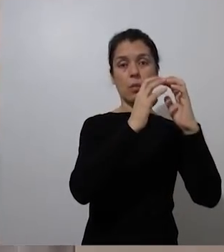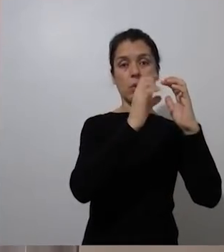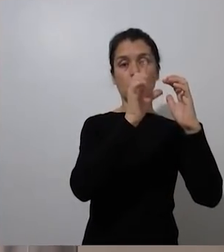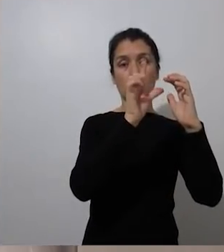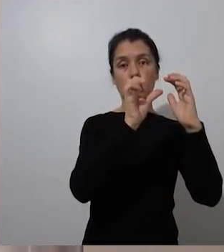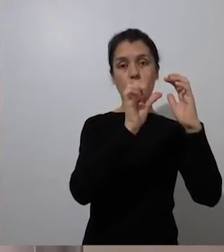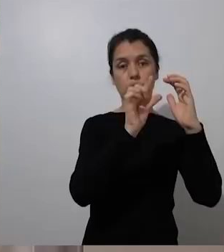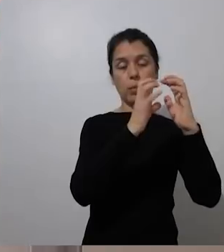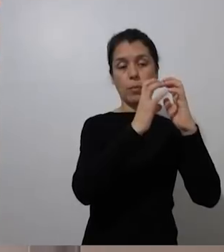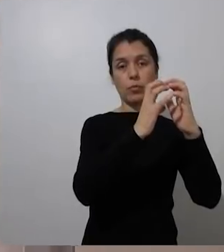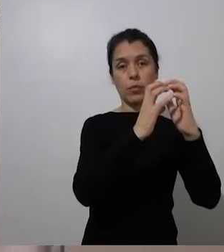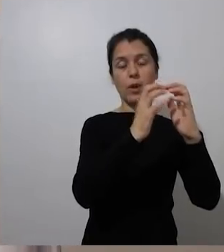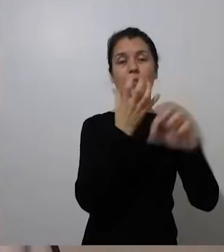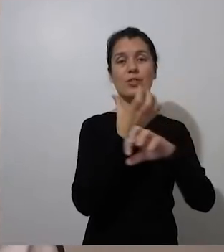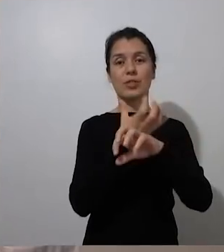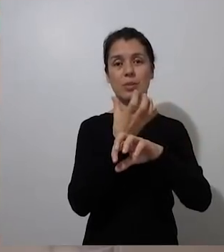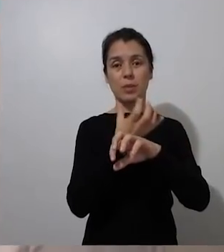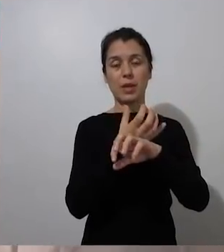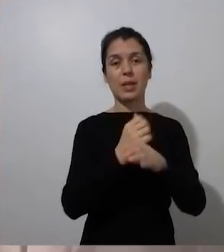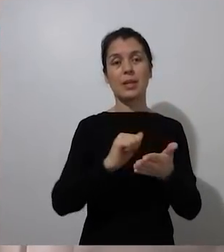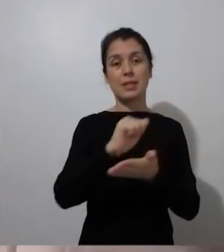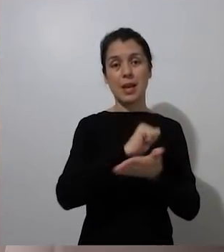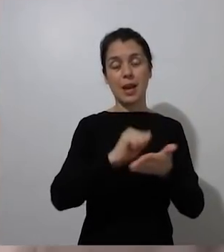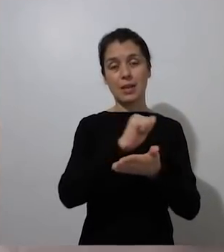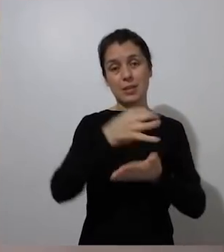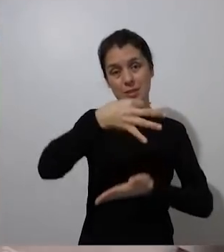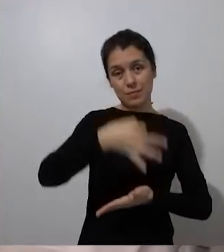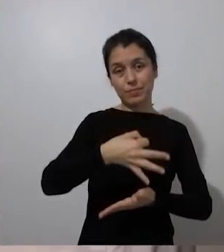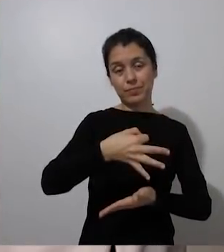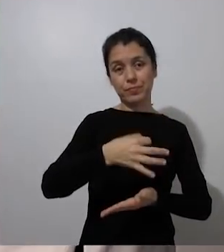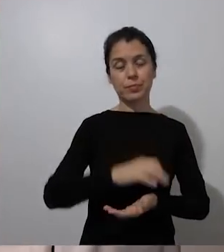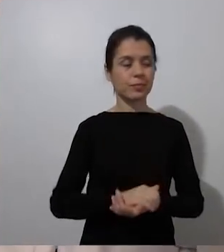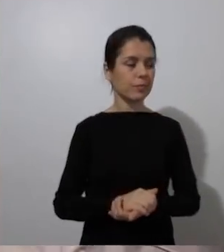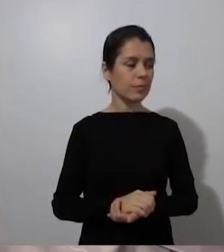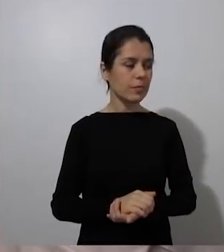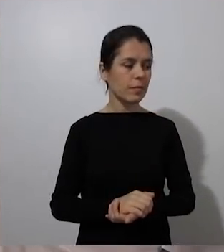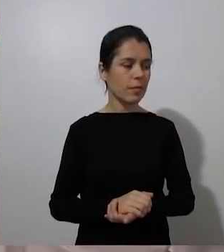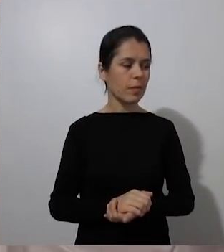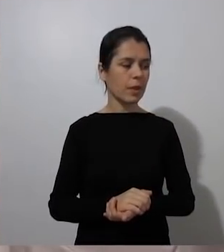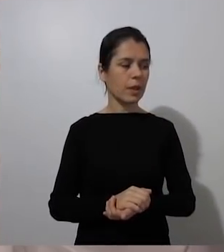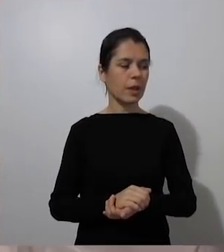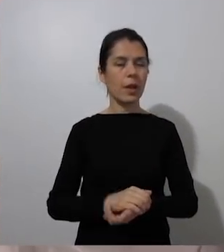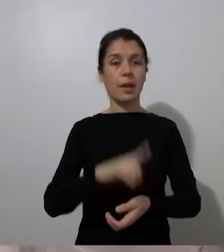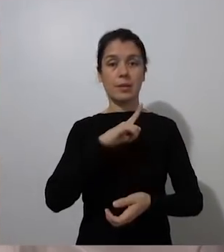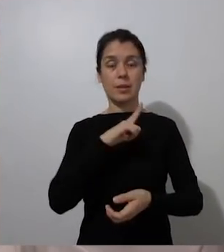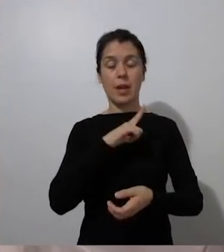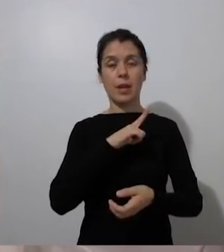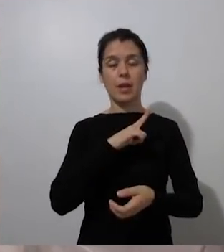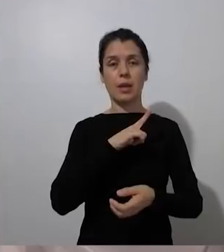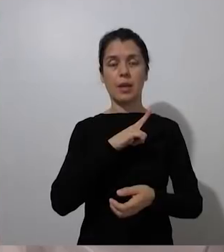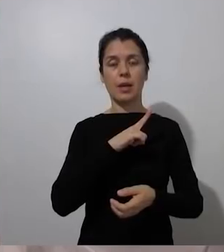em repouso, isso vai ter prejuízos, principalmente nas disciplinas de áreas exatas. Então veja só, então o ácido gama